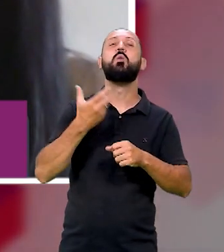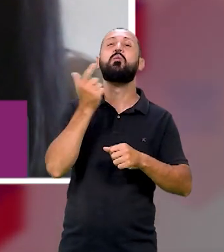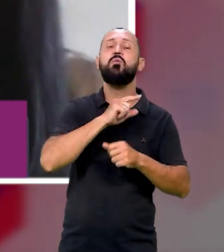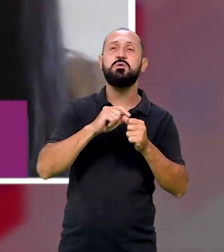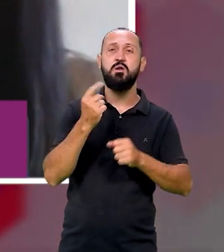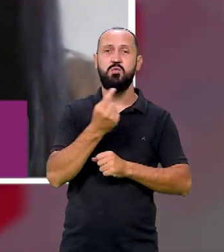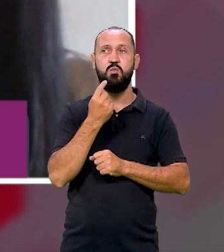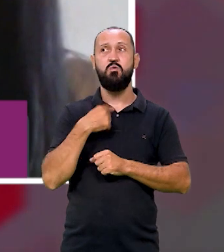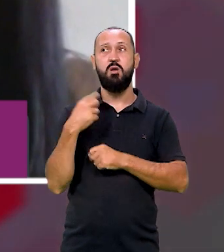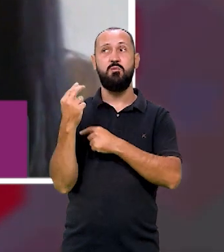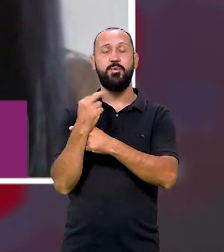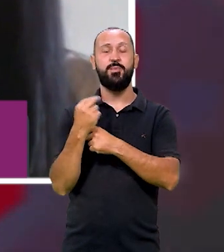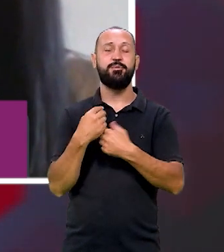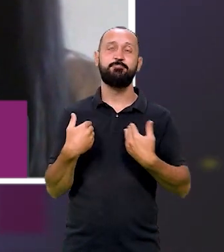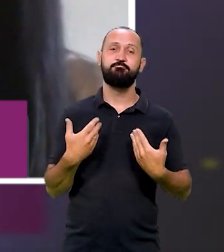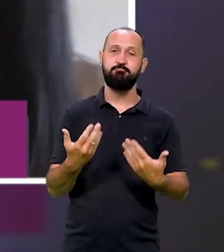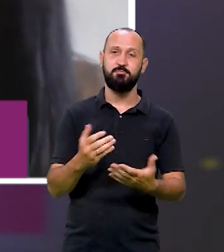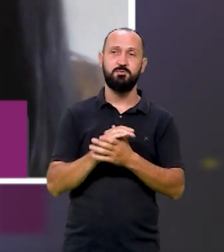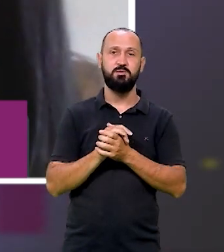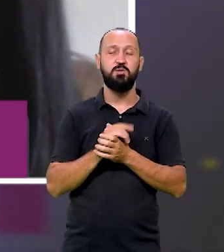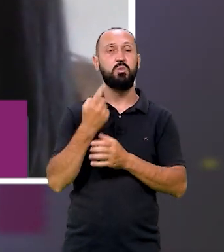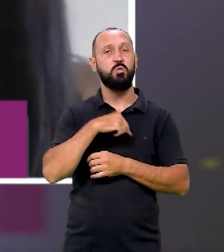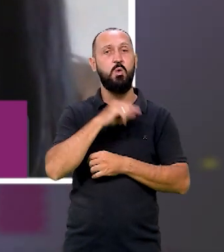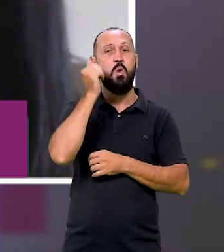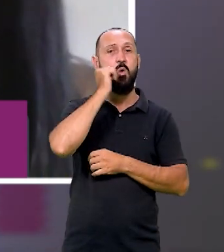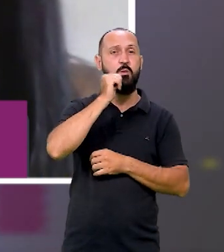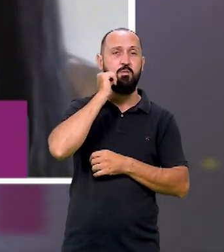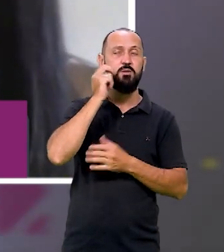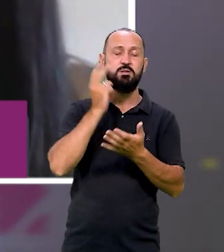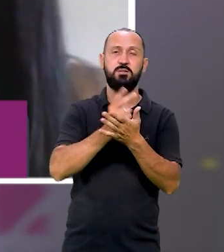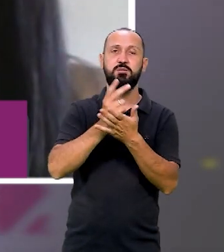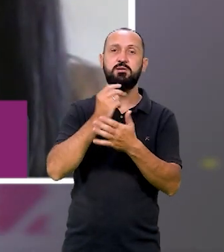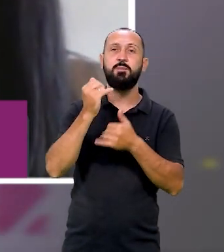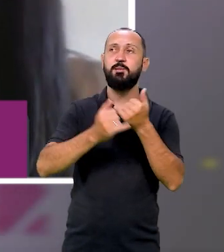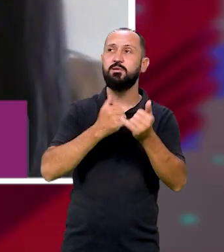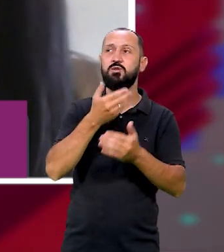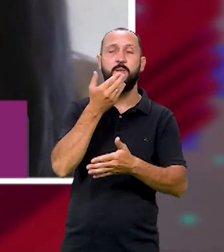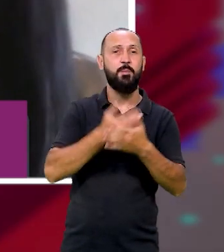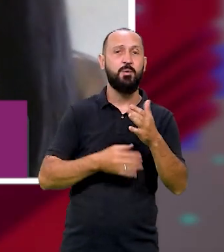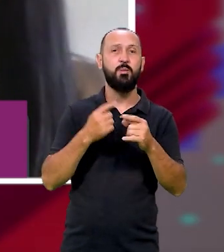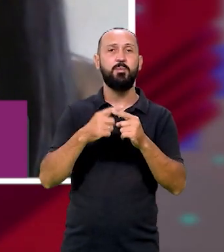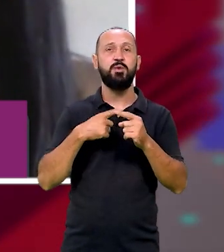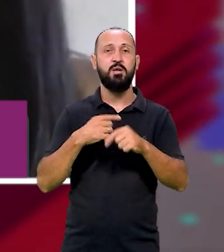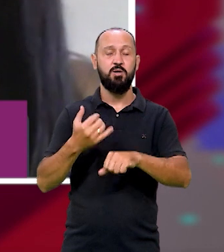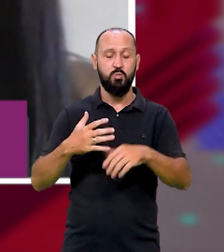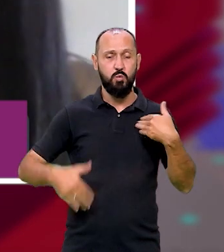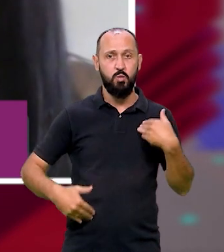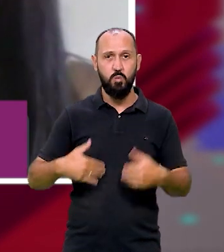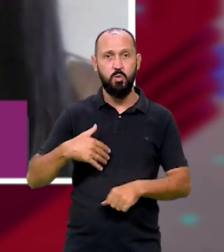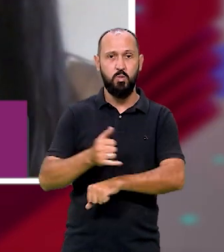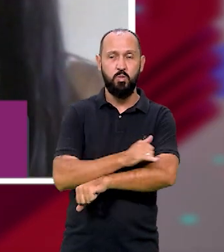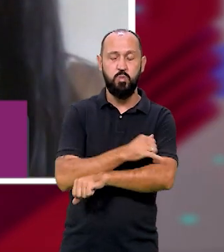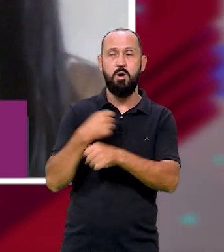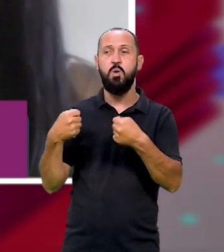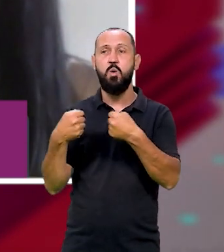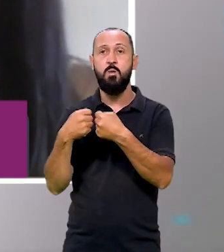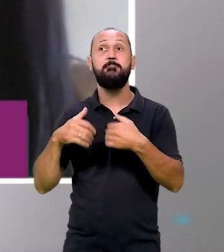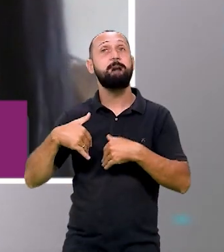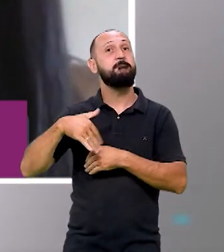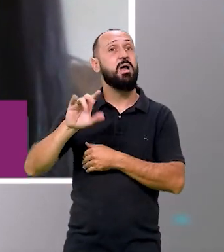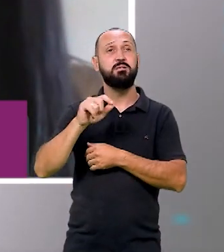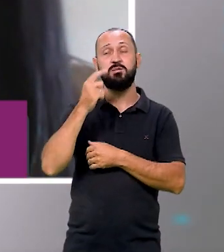pessoas gostam de falar, não tem como a gente não pensar em ter músculo, né? Eu falo que é vital para a nossa